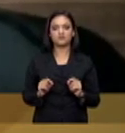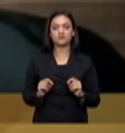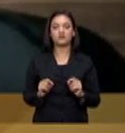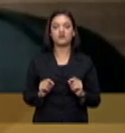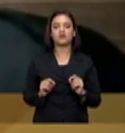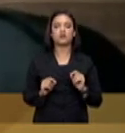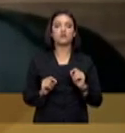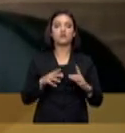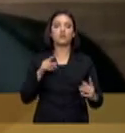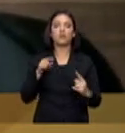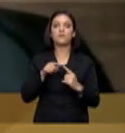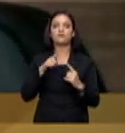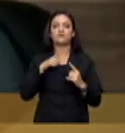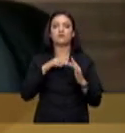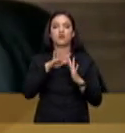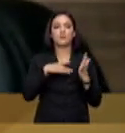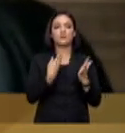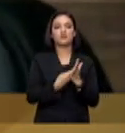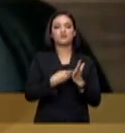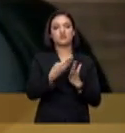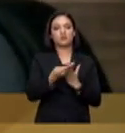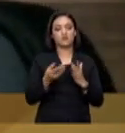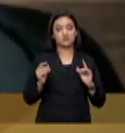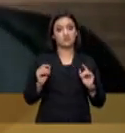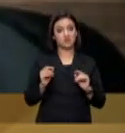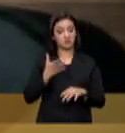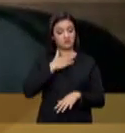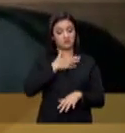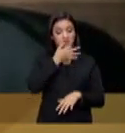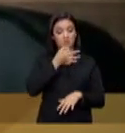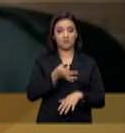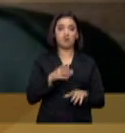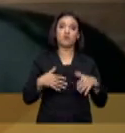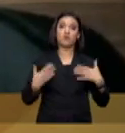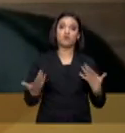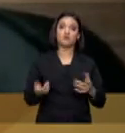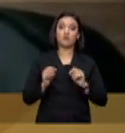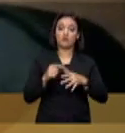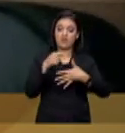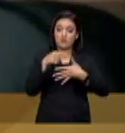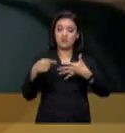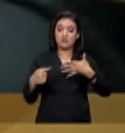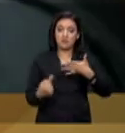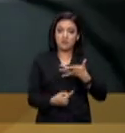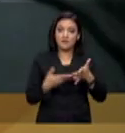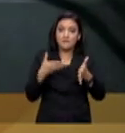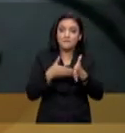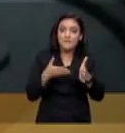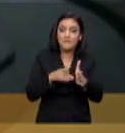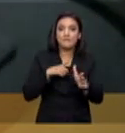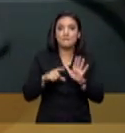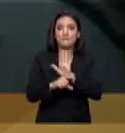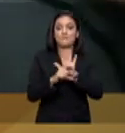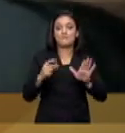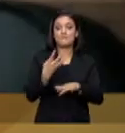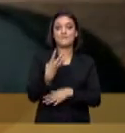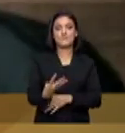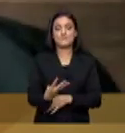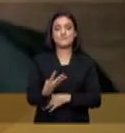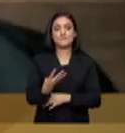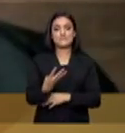inicial, a meu modo de ver. O rol de restrições admitidas no âmbito do parágrafo 4º do